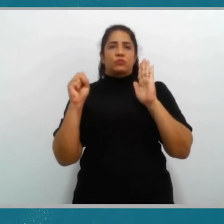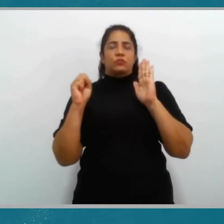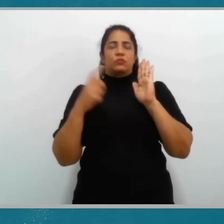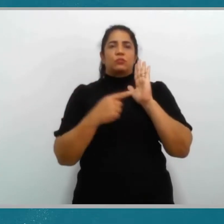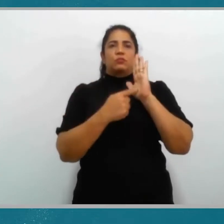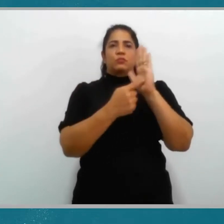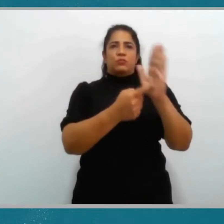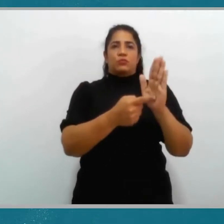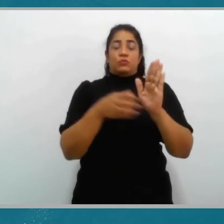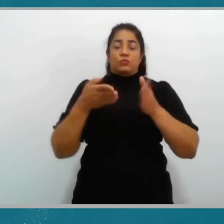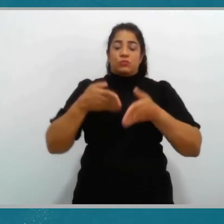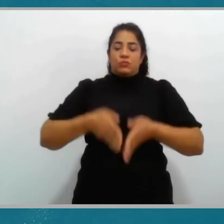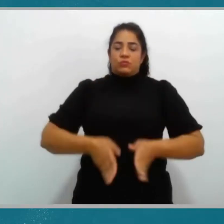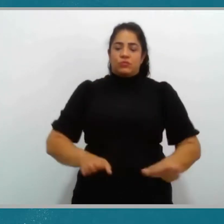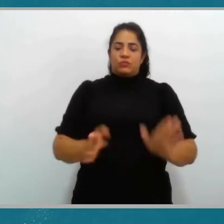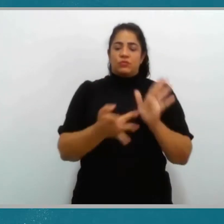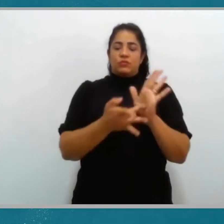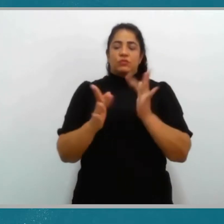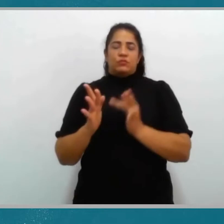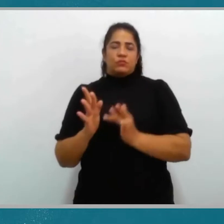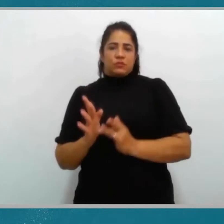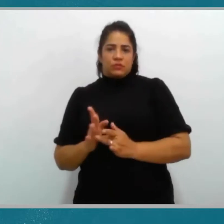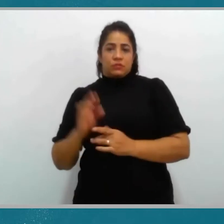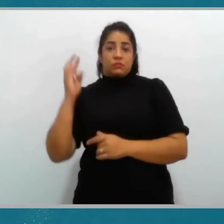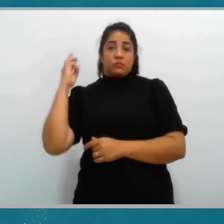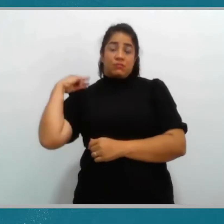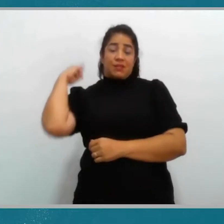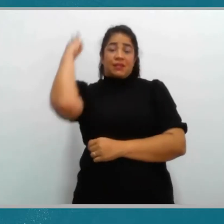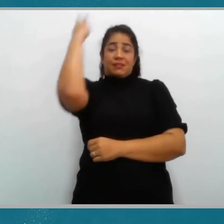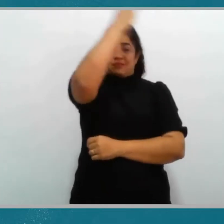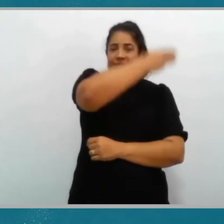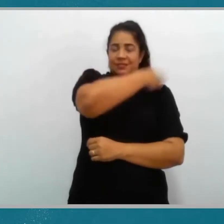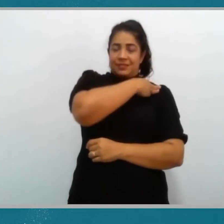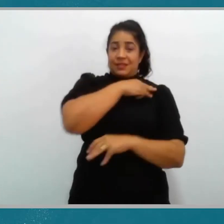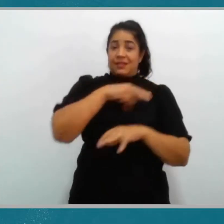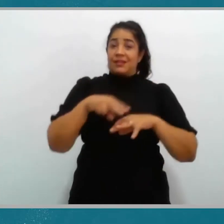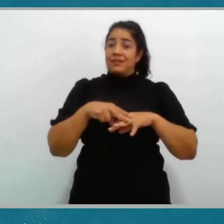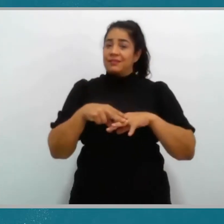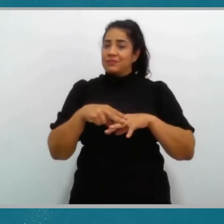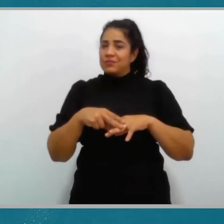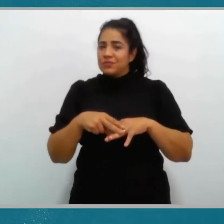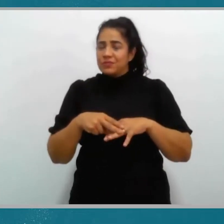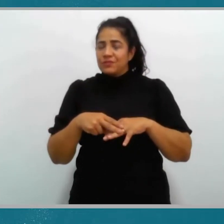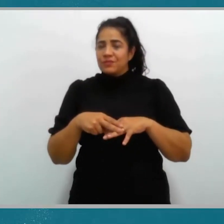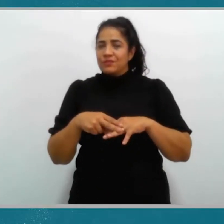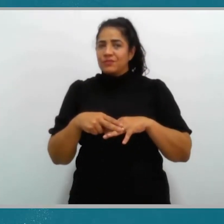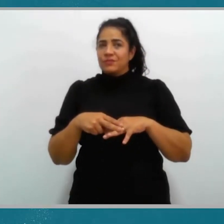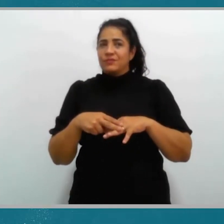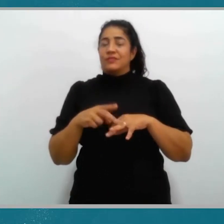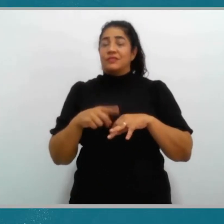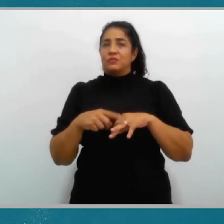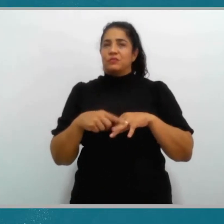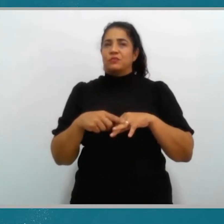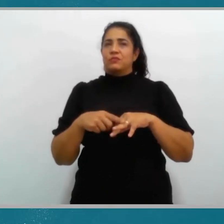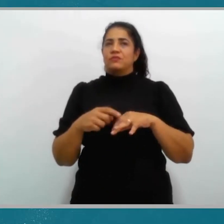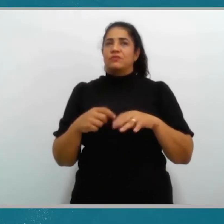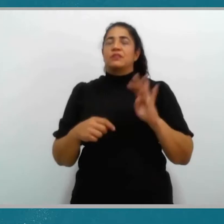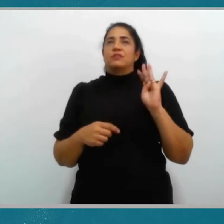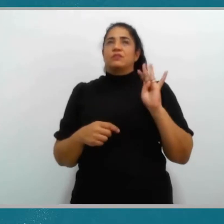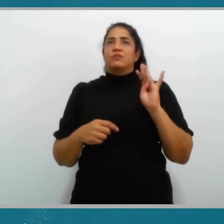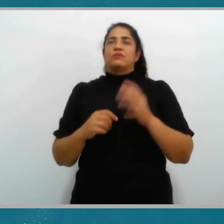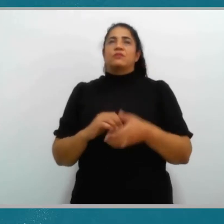estando Maria, sua mãe, desposada com José, sem que tivessem antes coabitado,